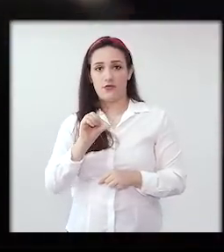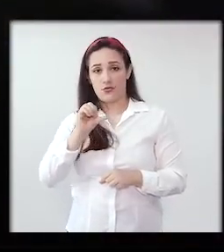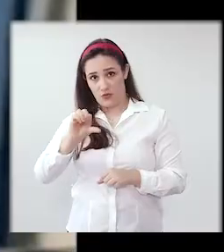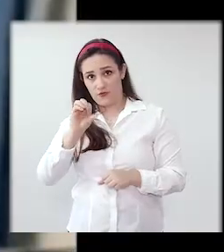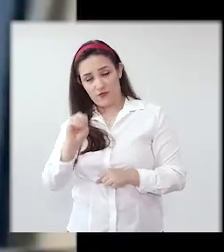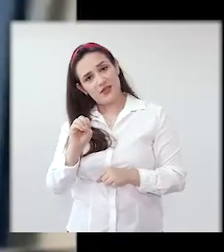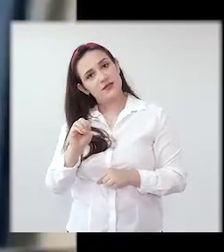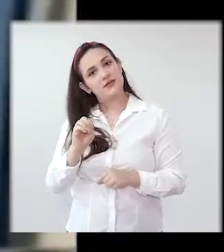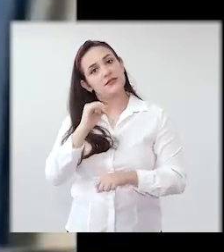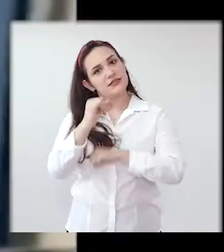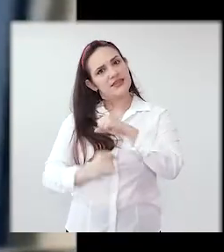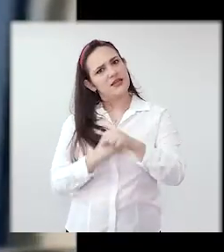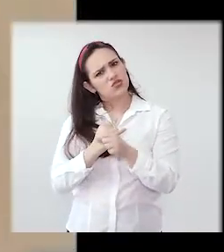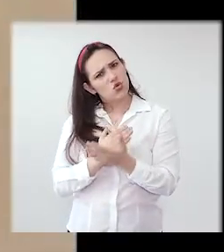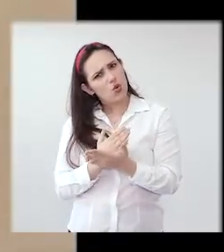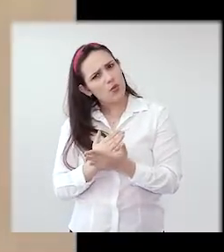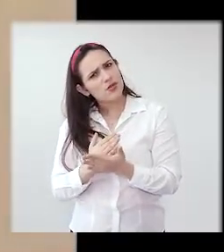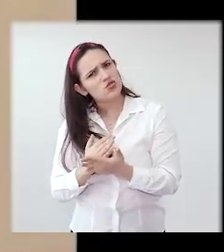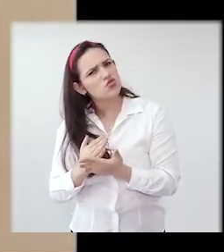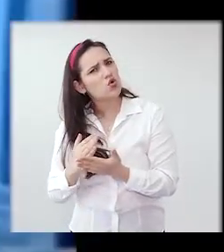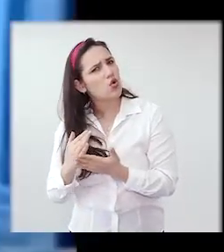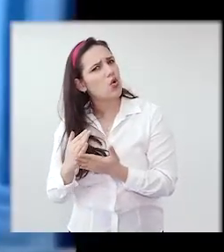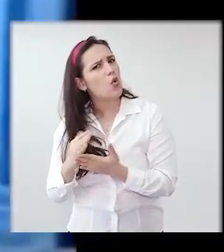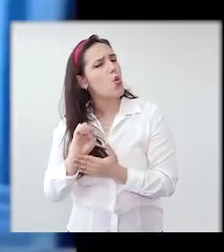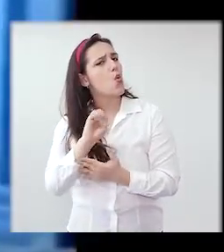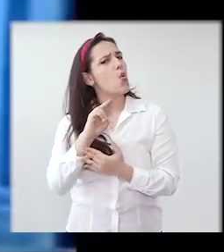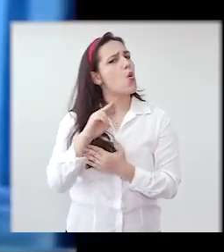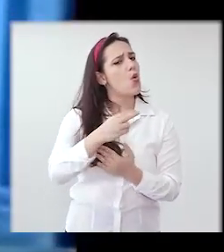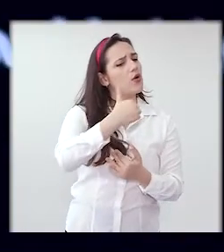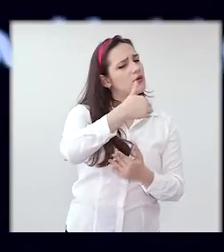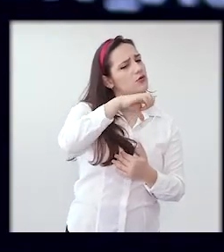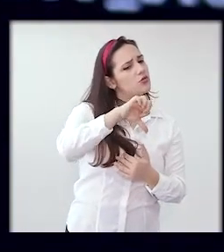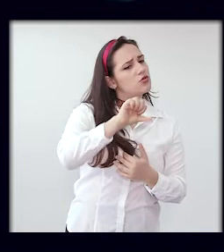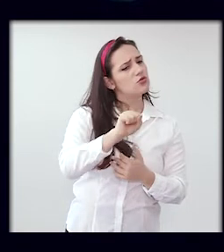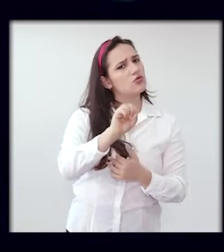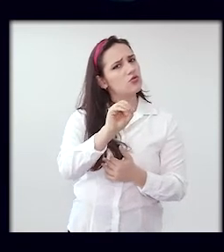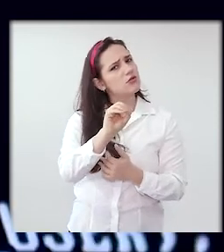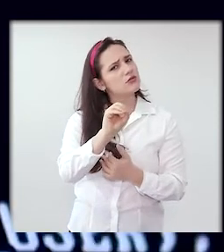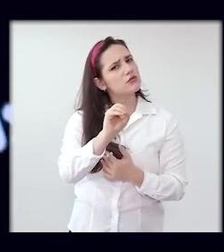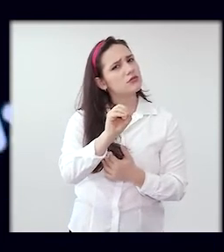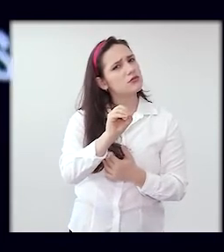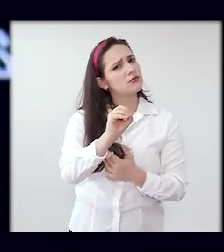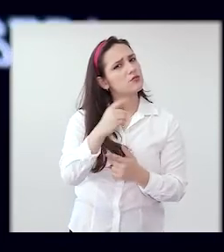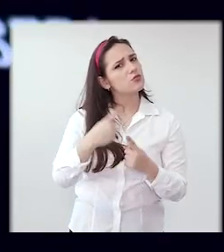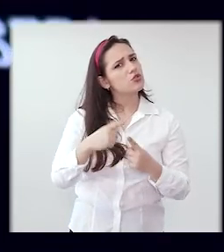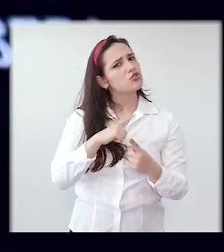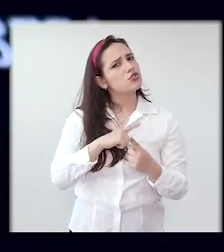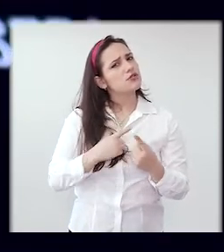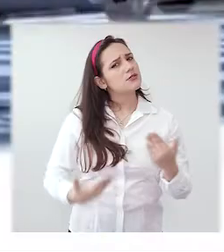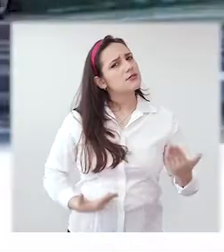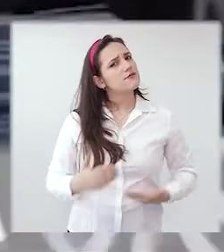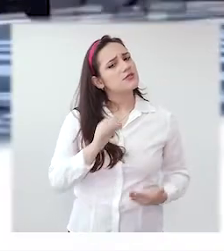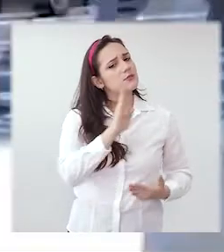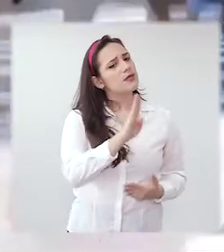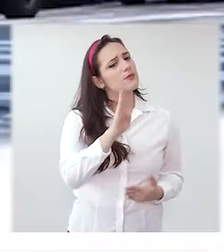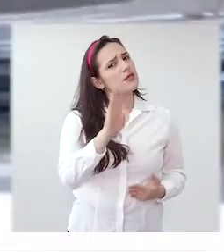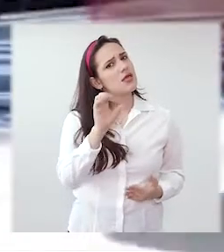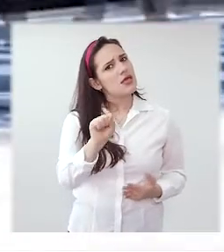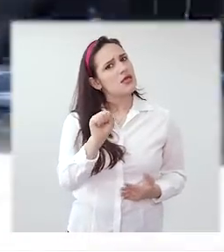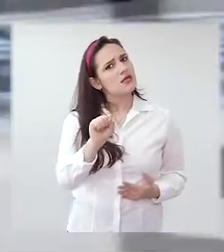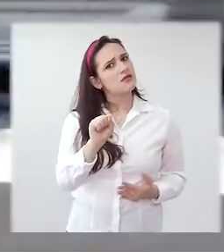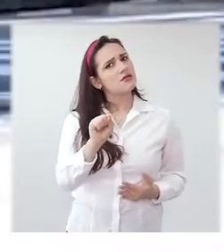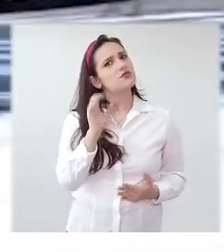viável? Ou um pouco antes, no fim dos anos 80, quando os antigos serviços BBS, que já